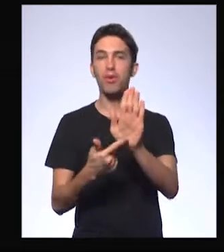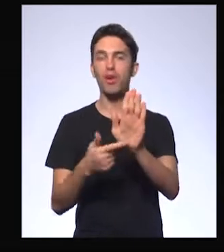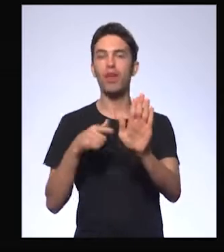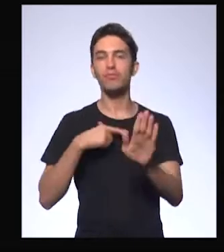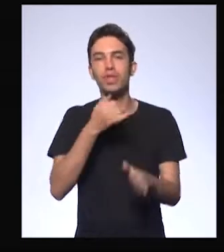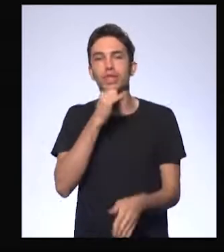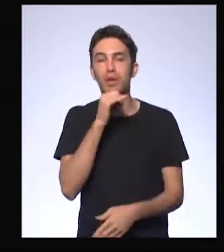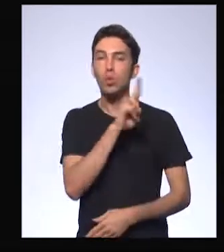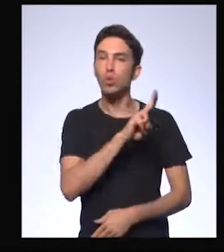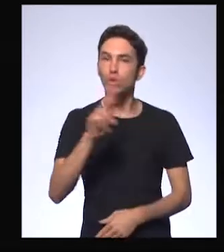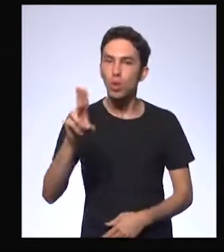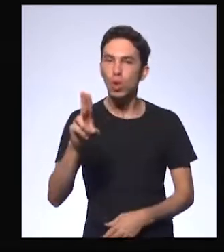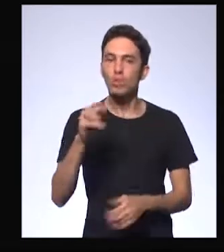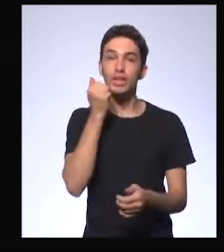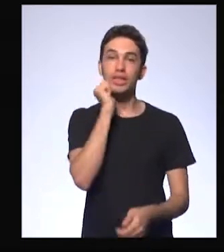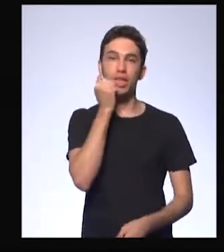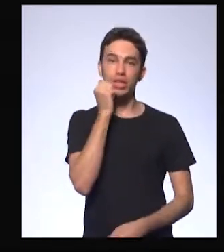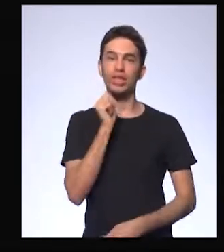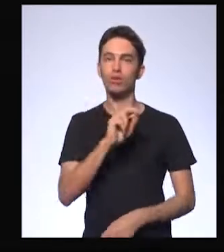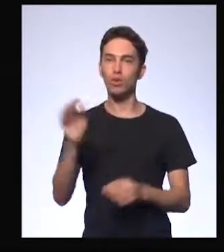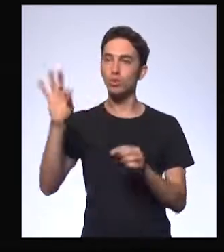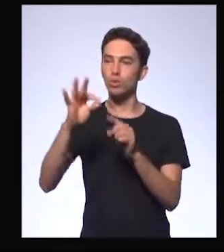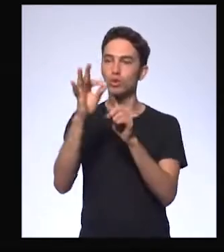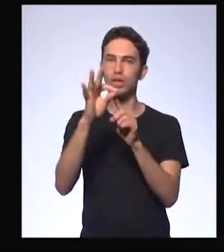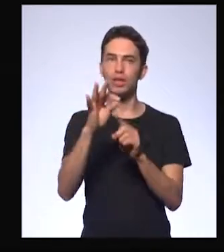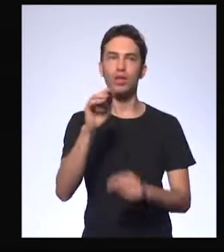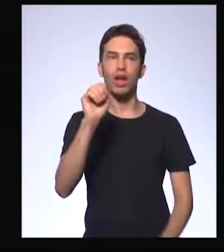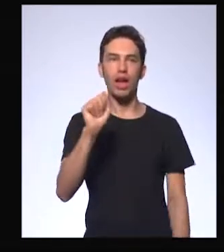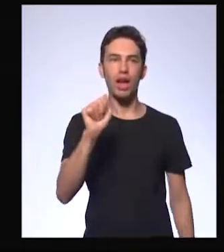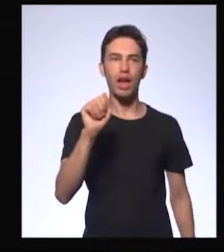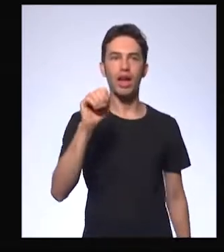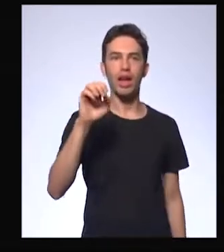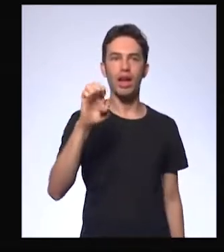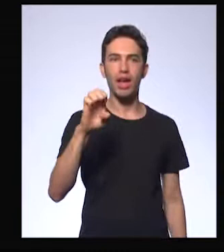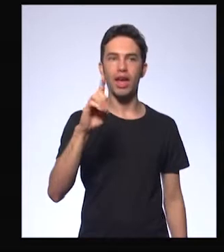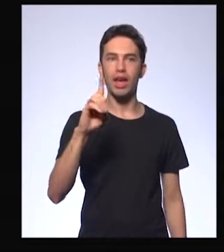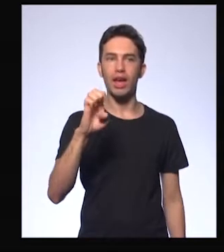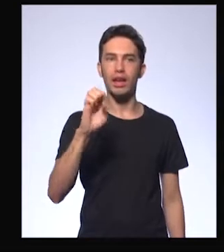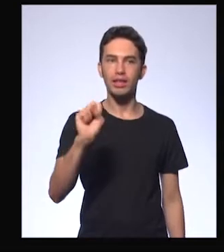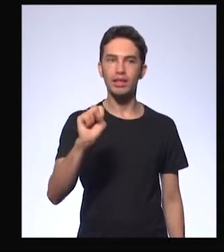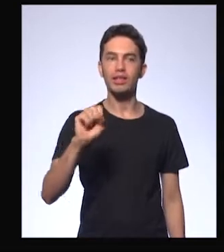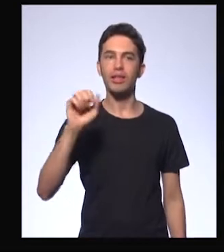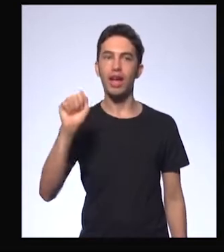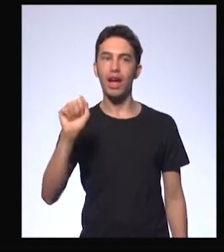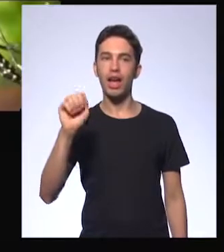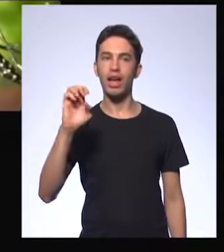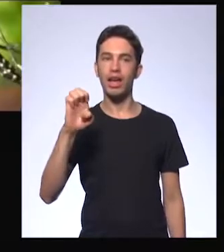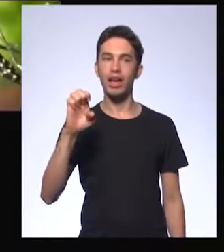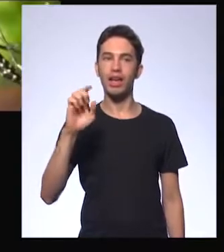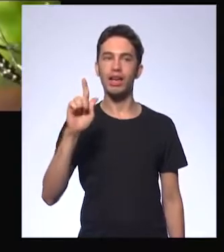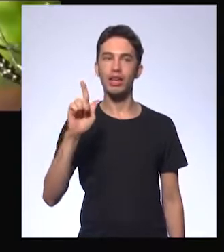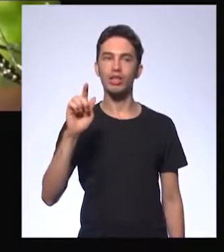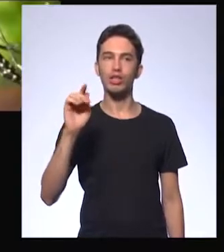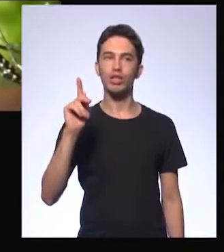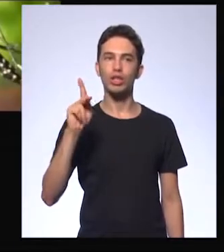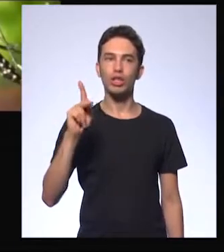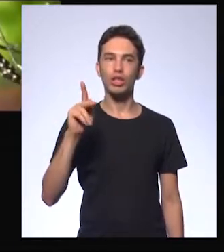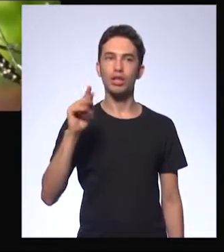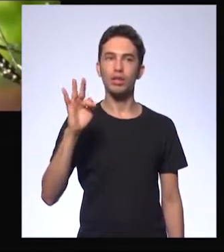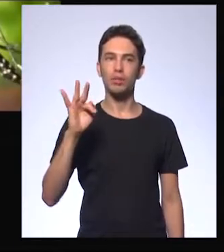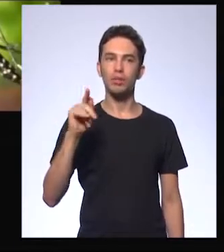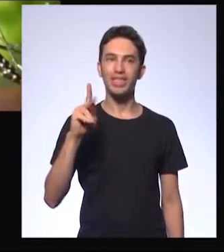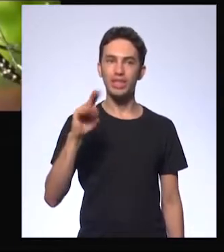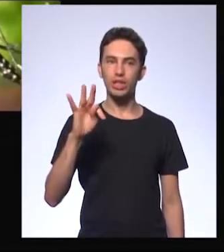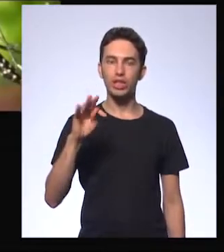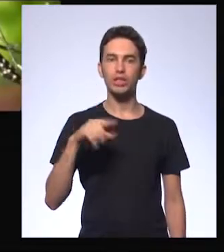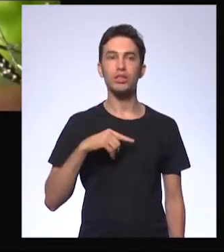é o nome científico do mosquito, o Aedes aegypti. Logo em seguida, ele dá uma característica física desse mosquito, dizendo que ele é de